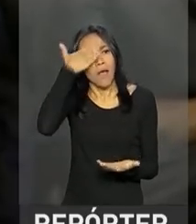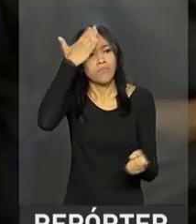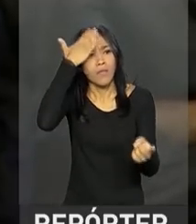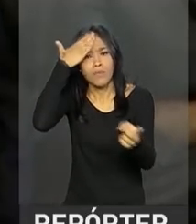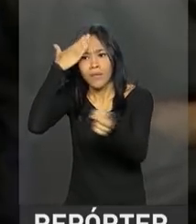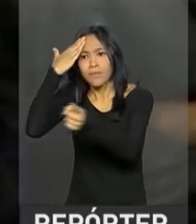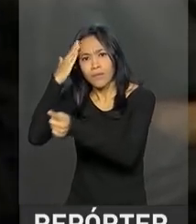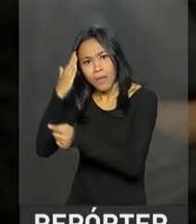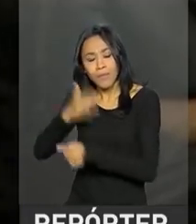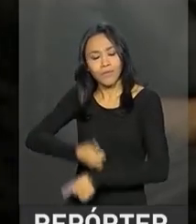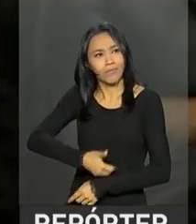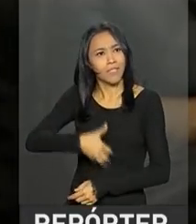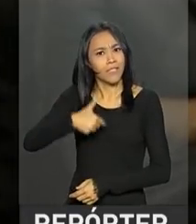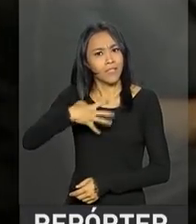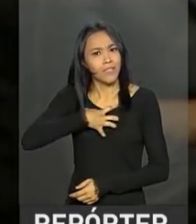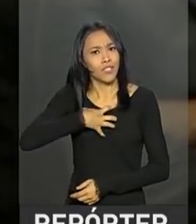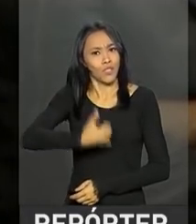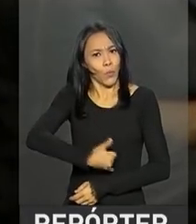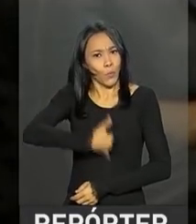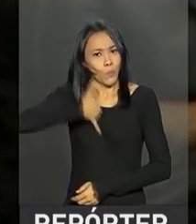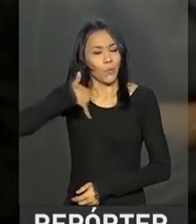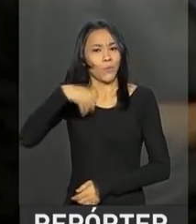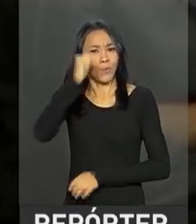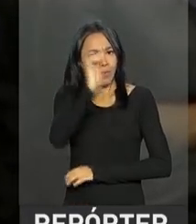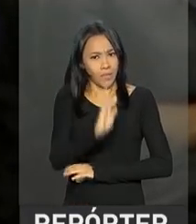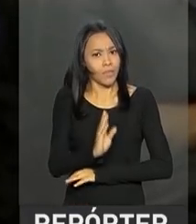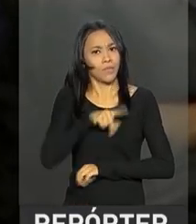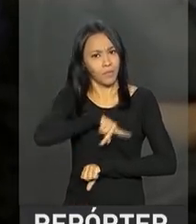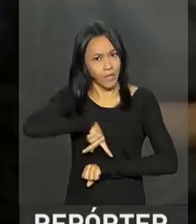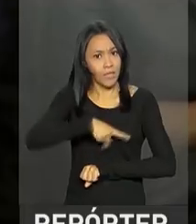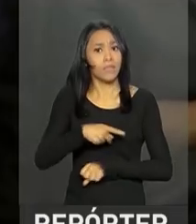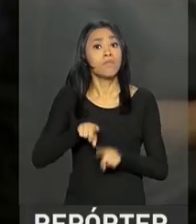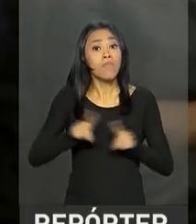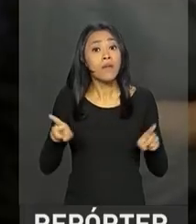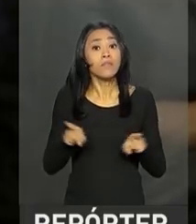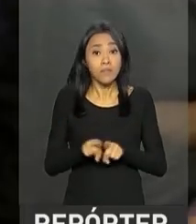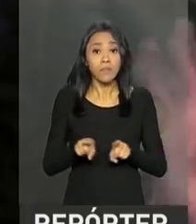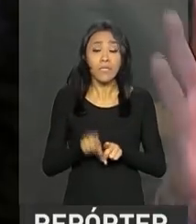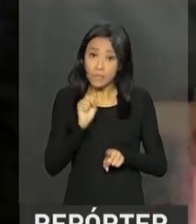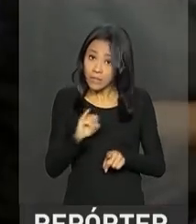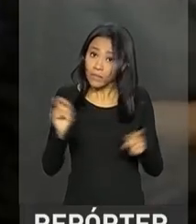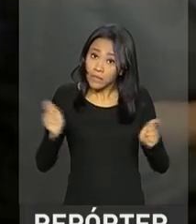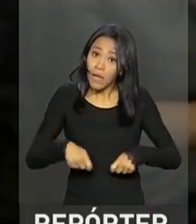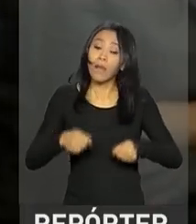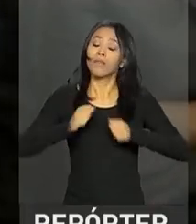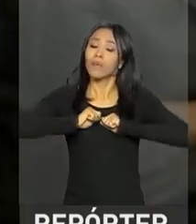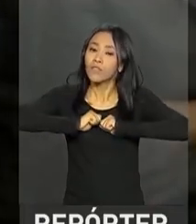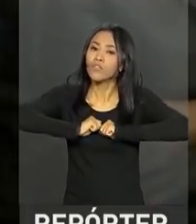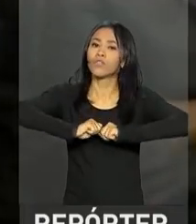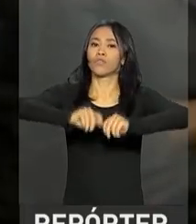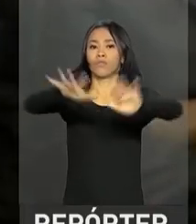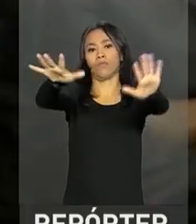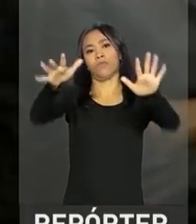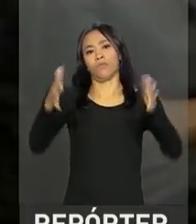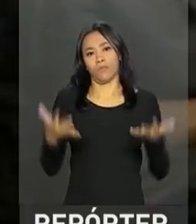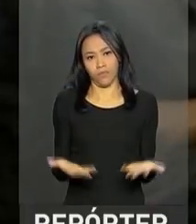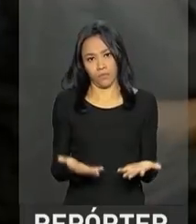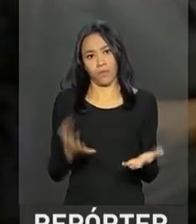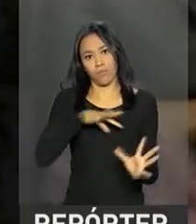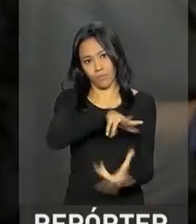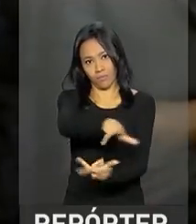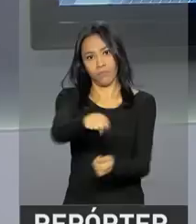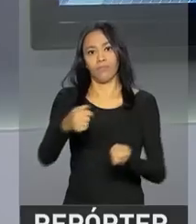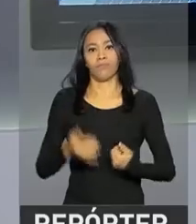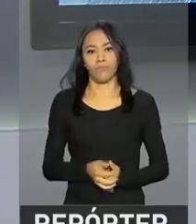cada vez tenham mais orgulho do seu país, da sua pátria, mas, se possível, transmitido para o